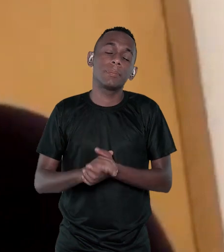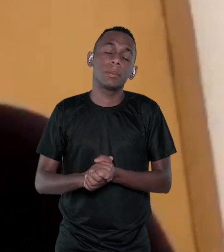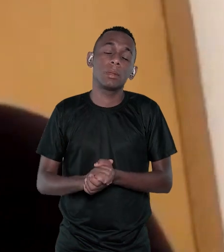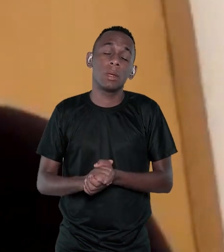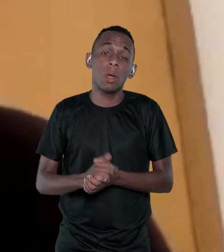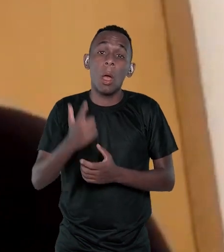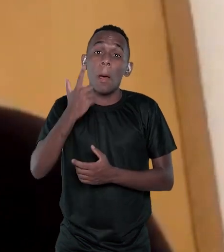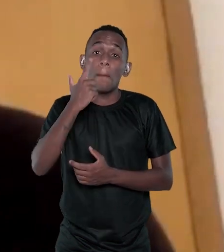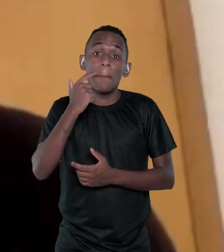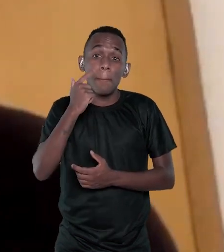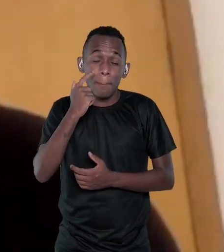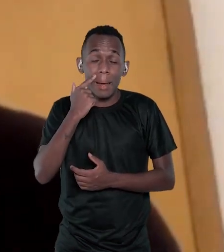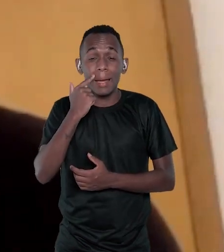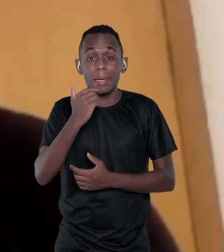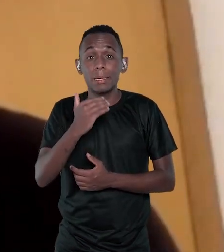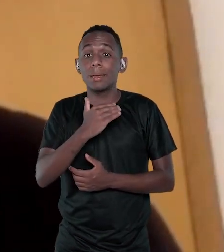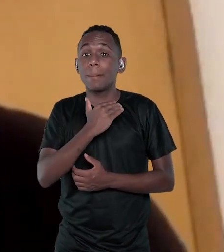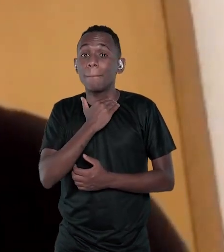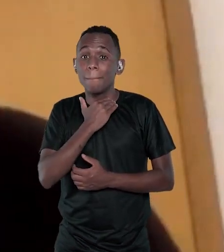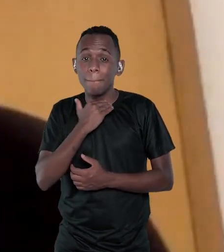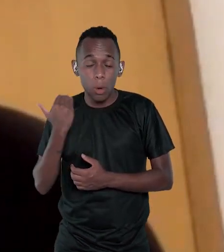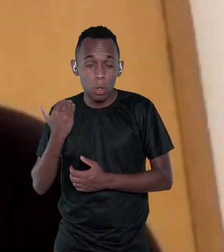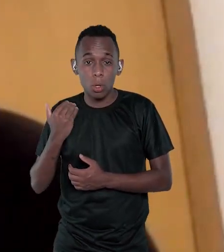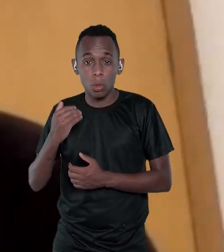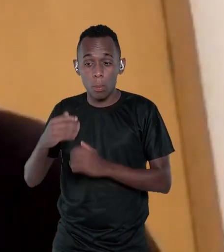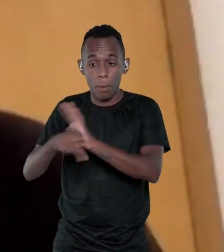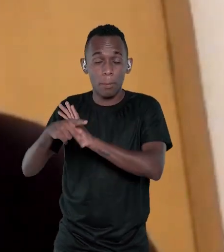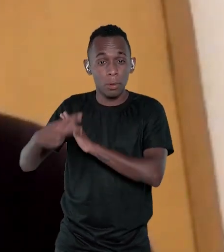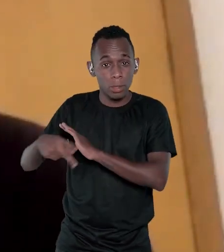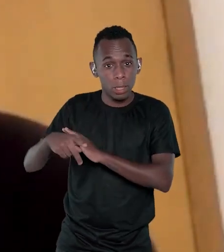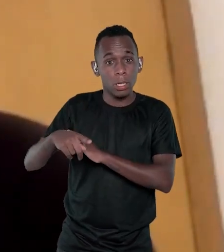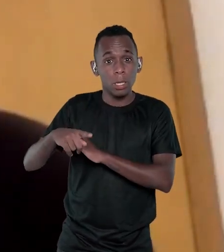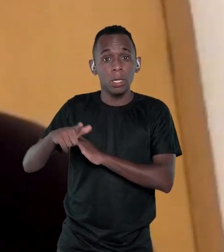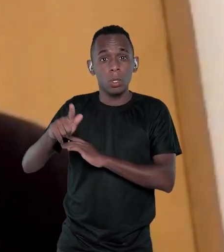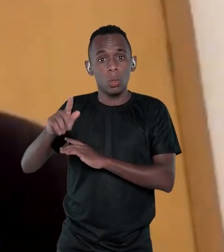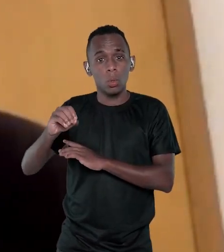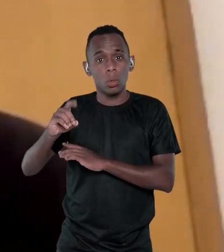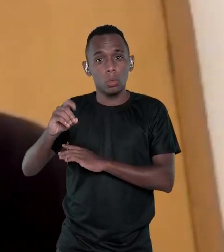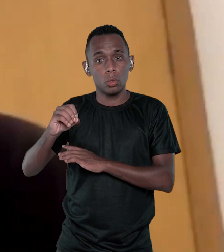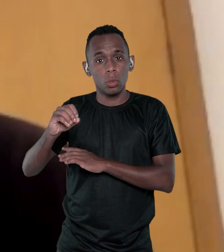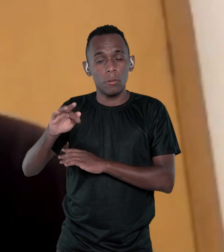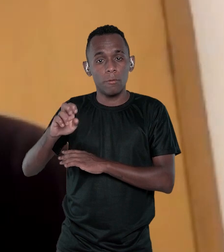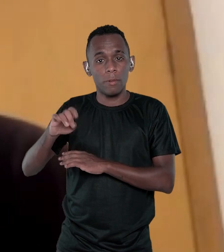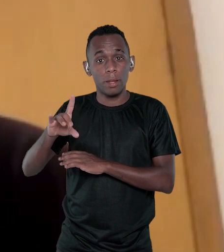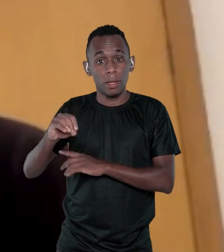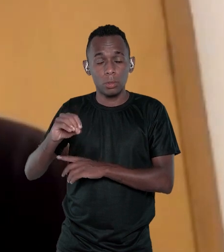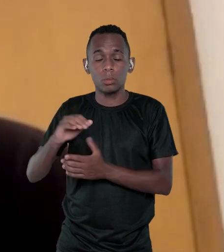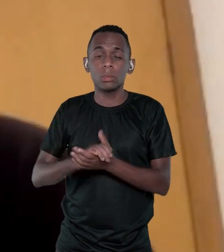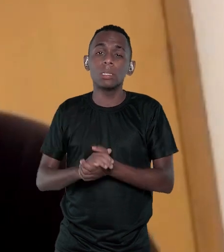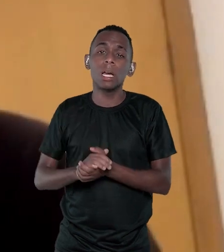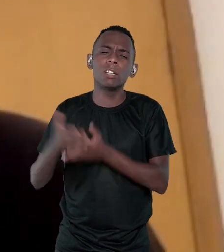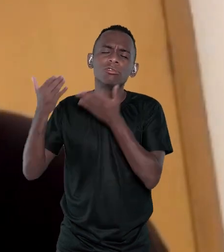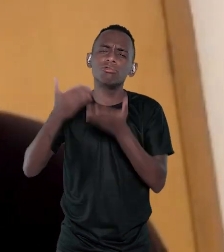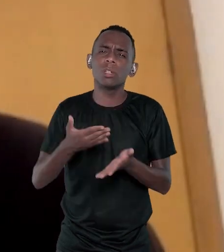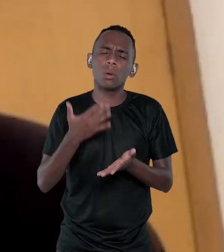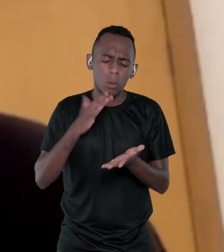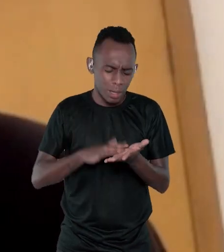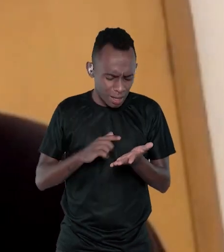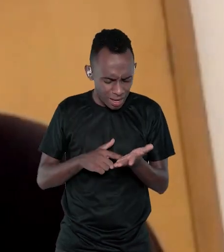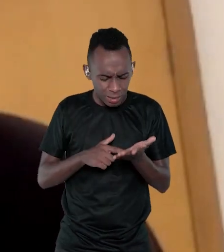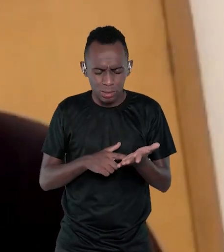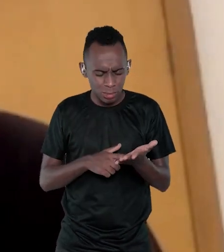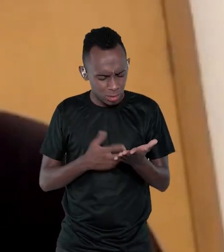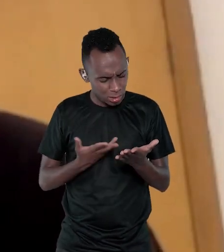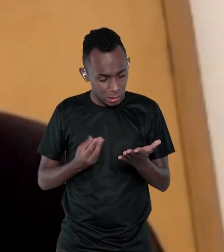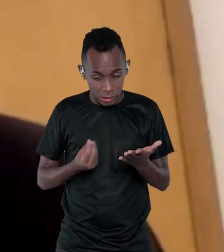morreu o pai do Godofredo Guedes. E chegou um telegrama para o meu avô. Ele olhou aquilo